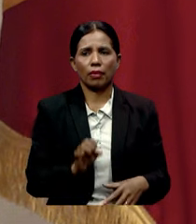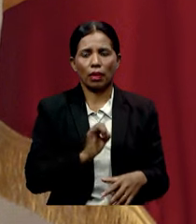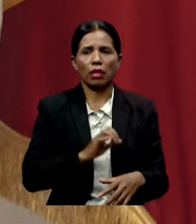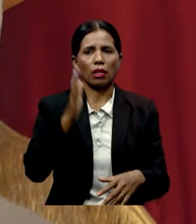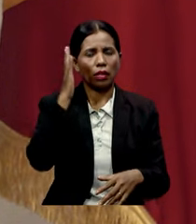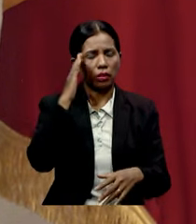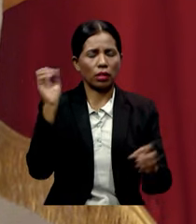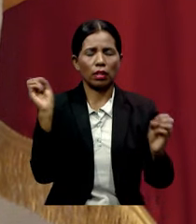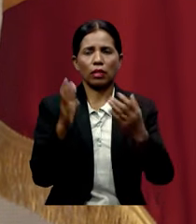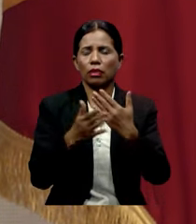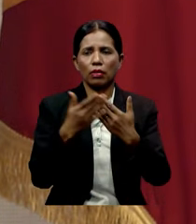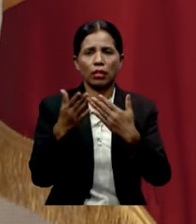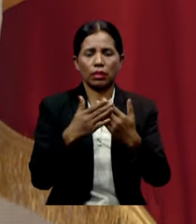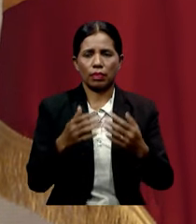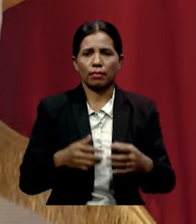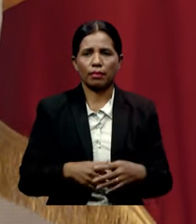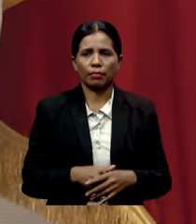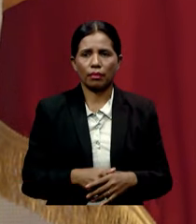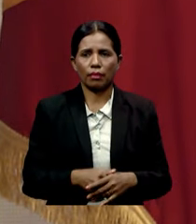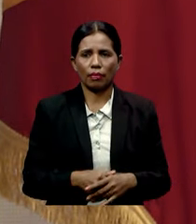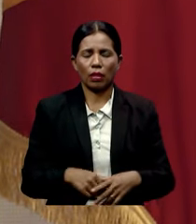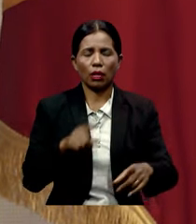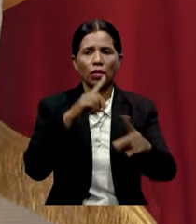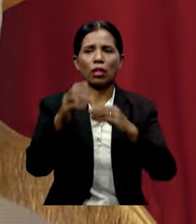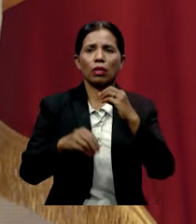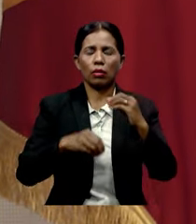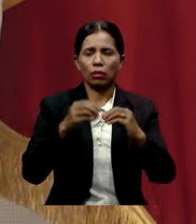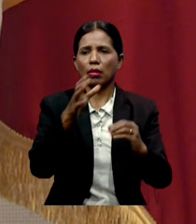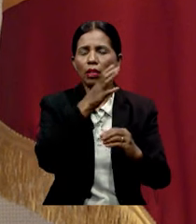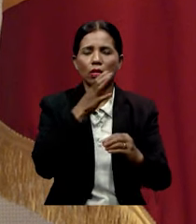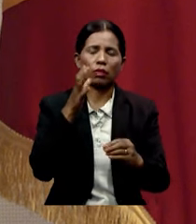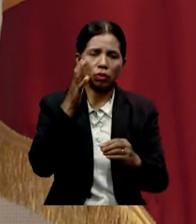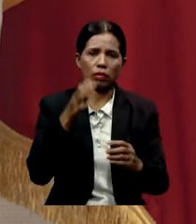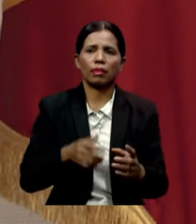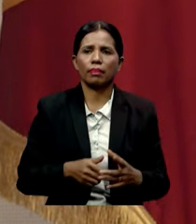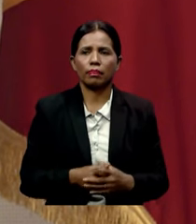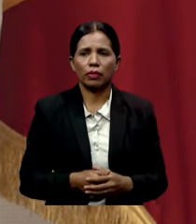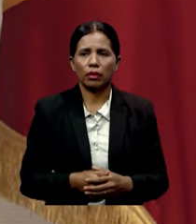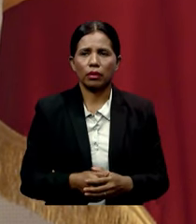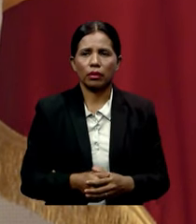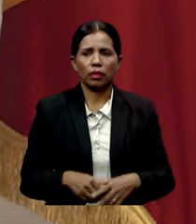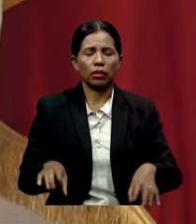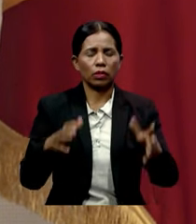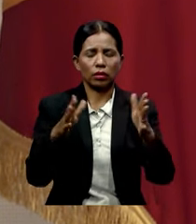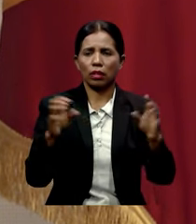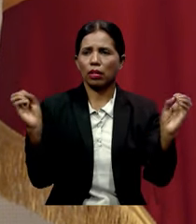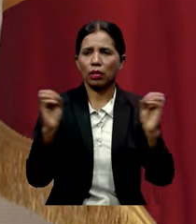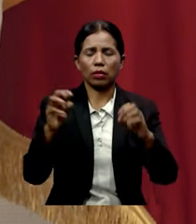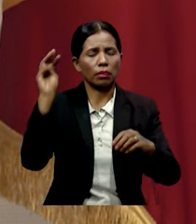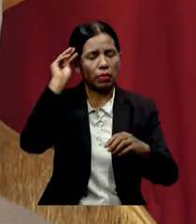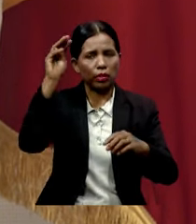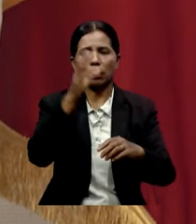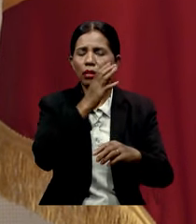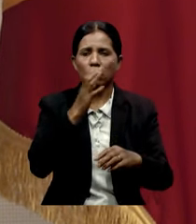os fáceis e os simples. E quando a agricultura, no, trabalho nem no Ministério da Agricultura.